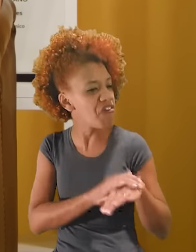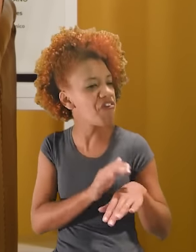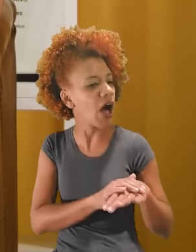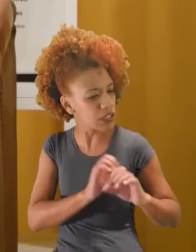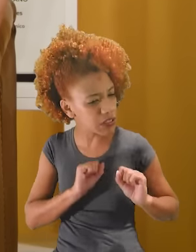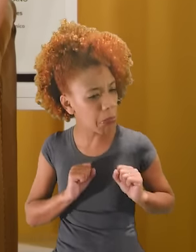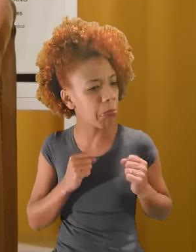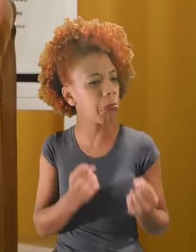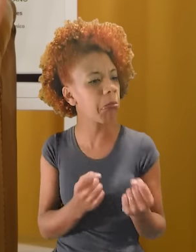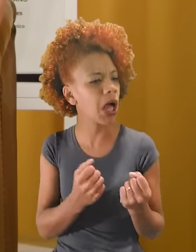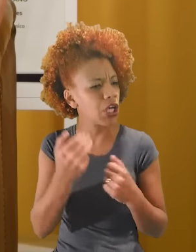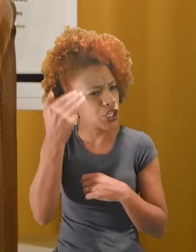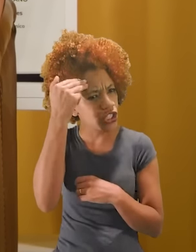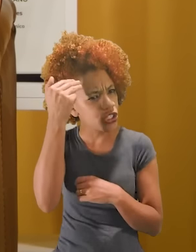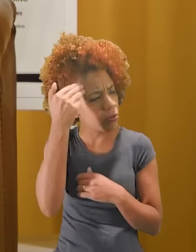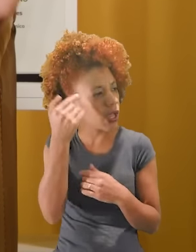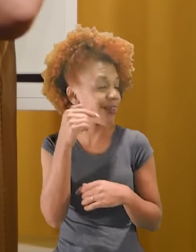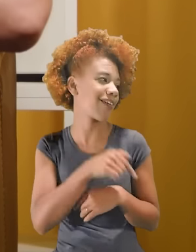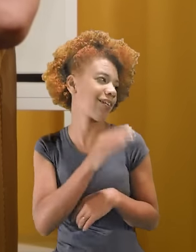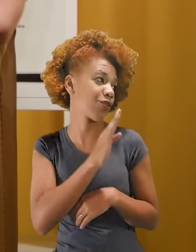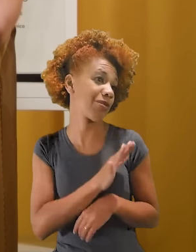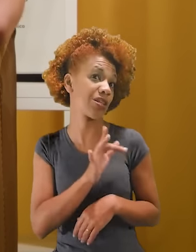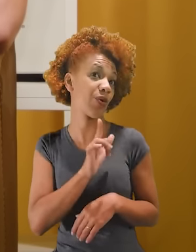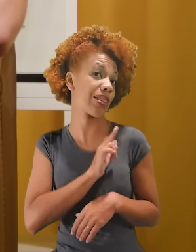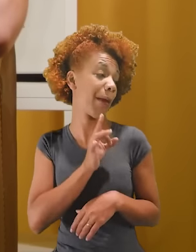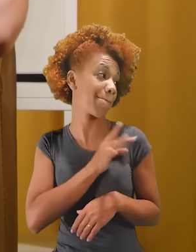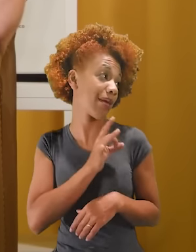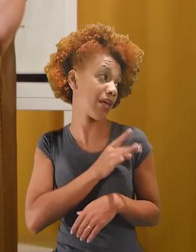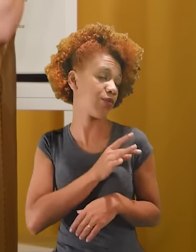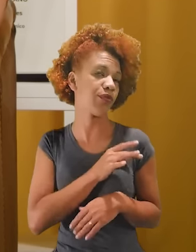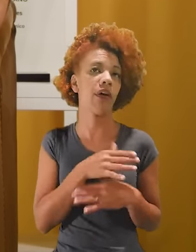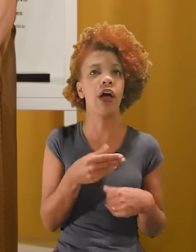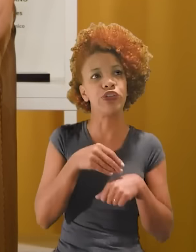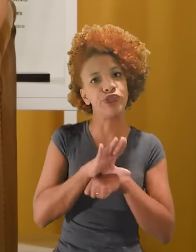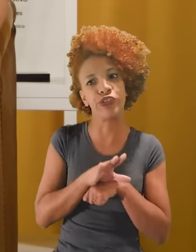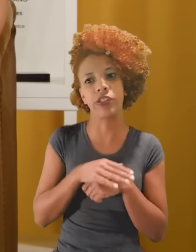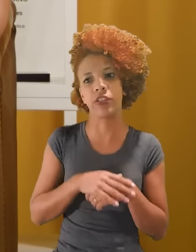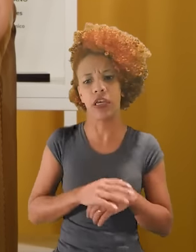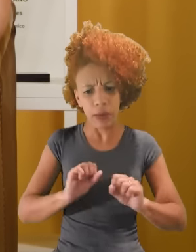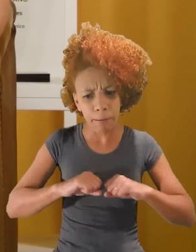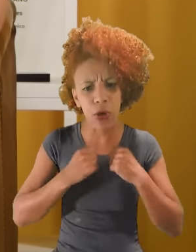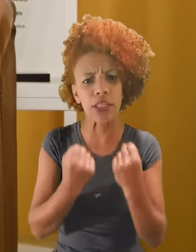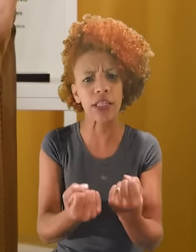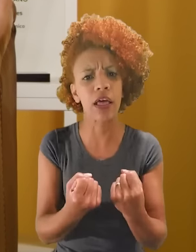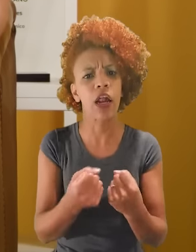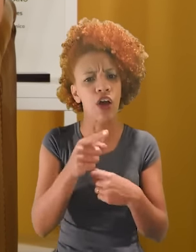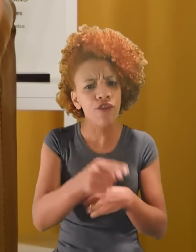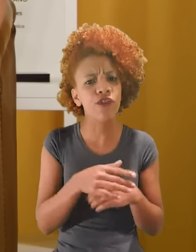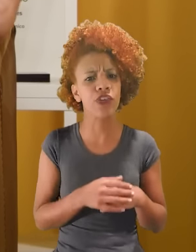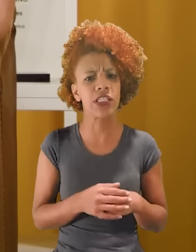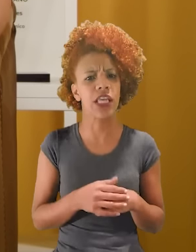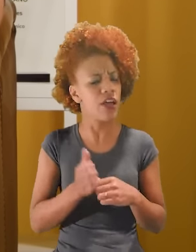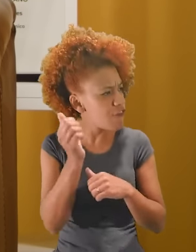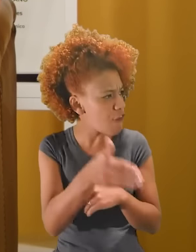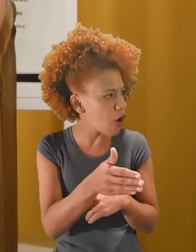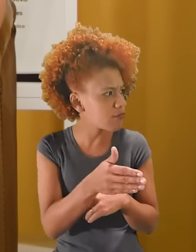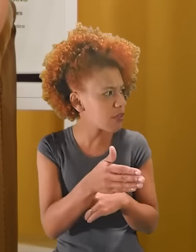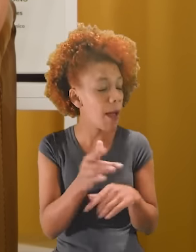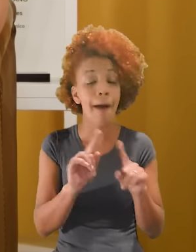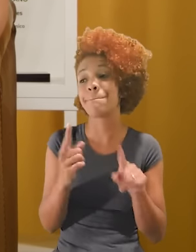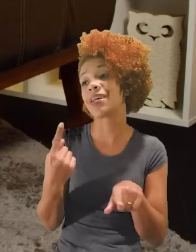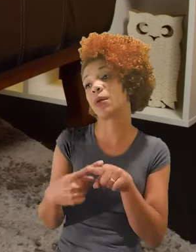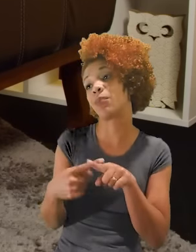É isso aí. De empoderamento mental, que aqui a gente tem muito medo. Se eu puder dar uma dica, porra, empodera teu filho e fala, mano, você é foda, tu vai ser o maior de...